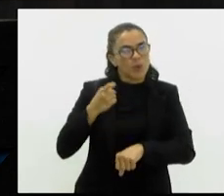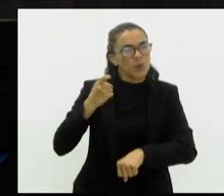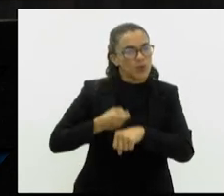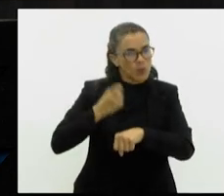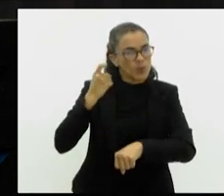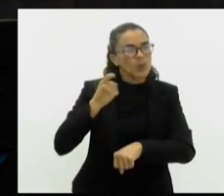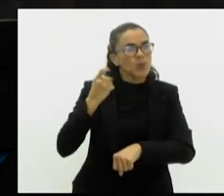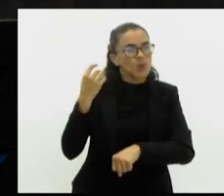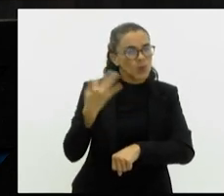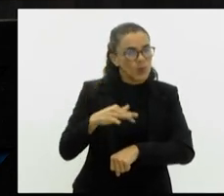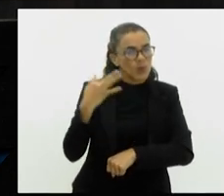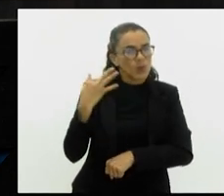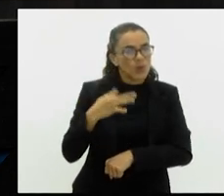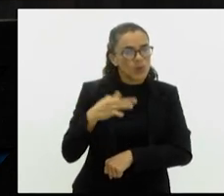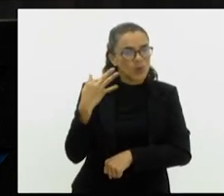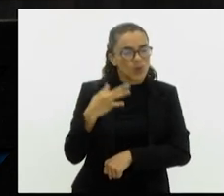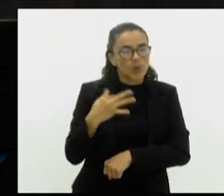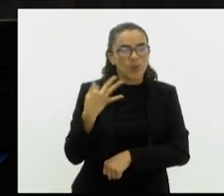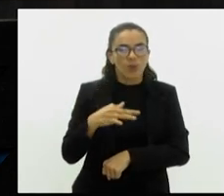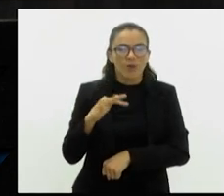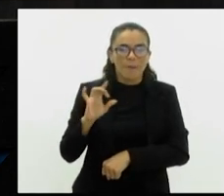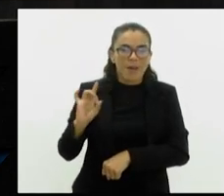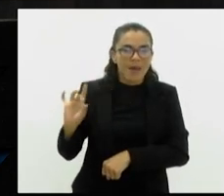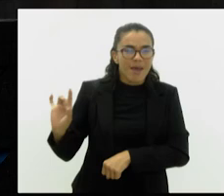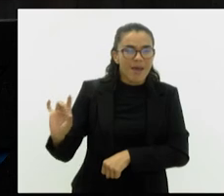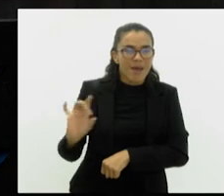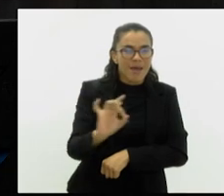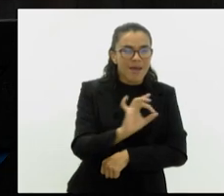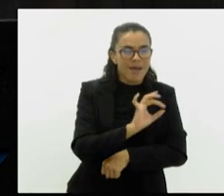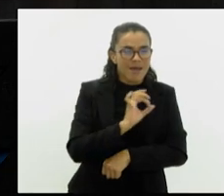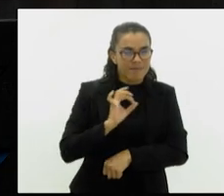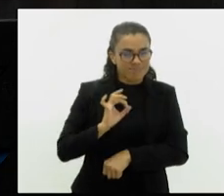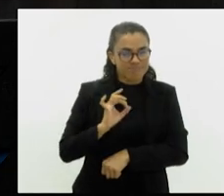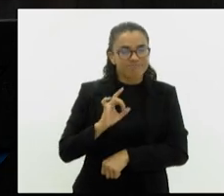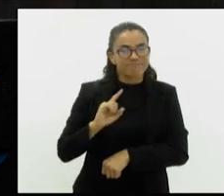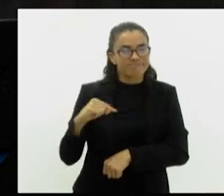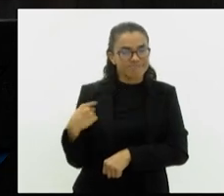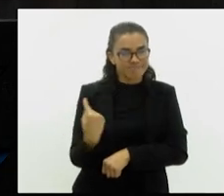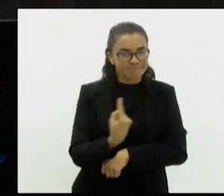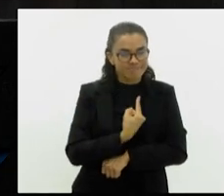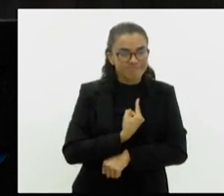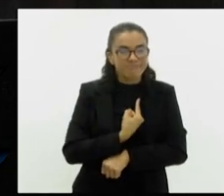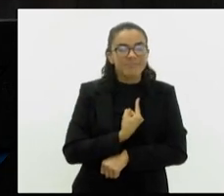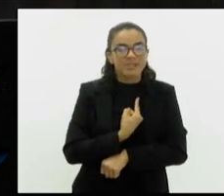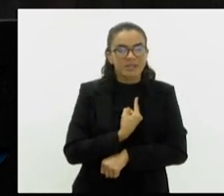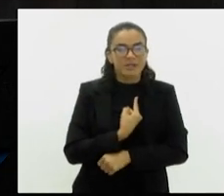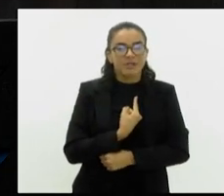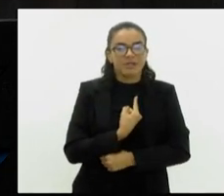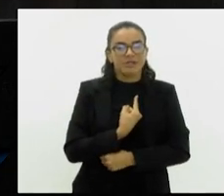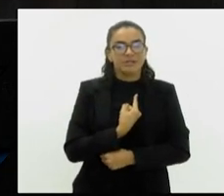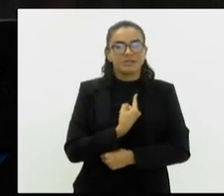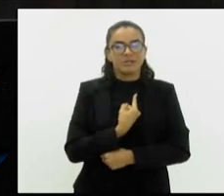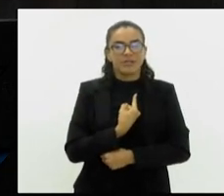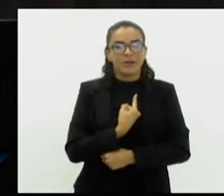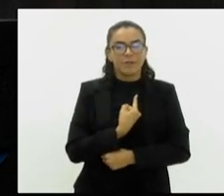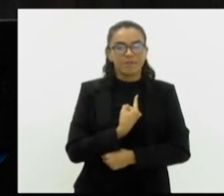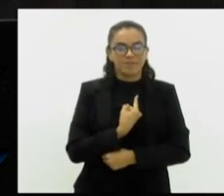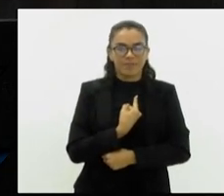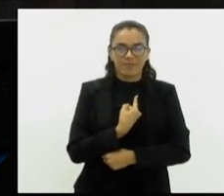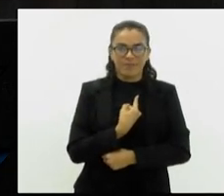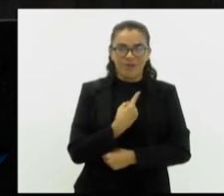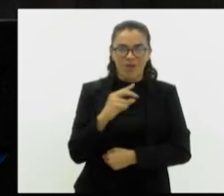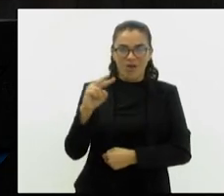Deputado atanes para cada um de nós ser colocado em